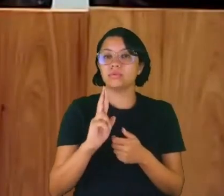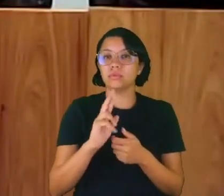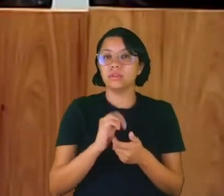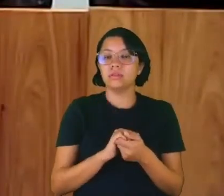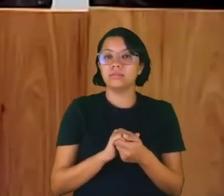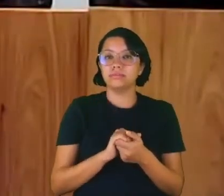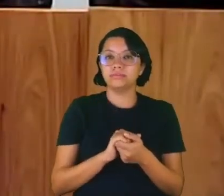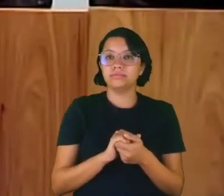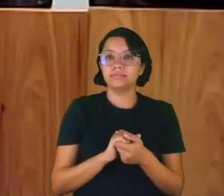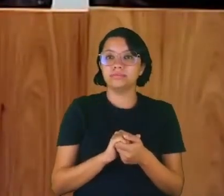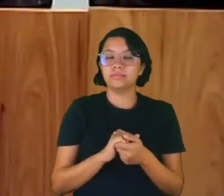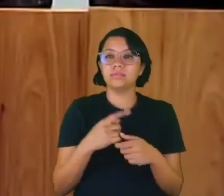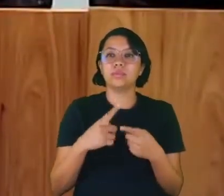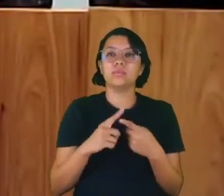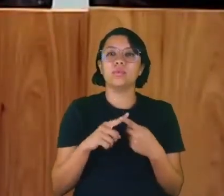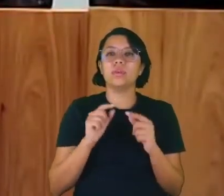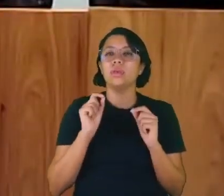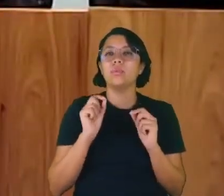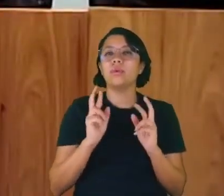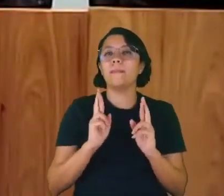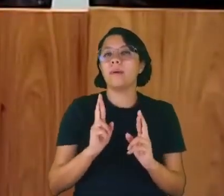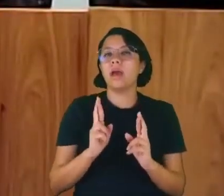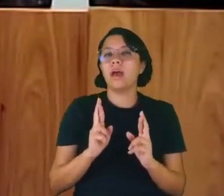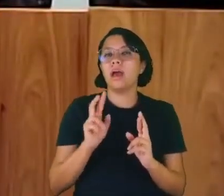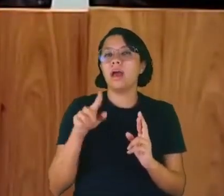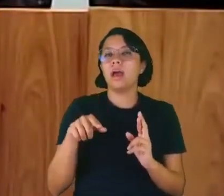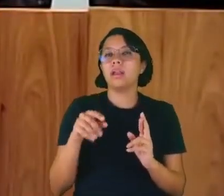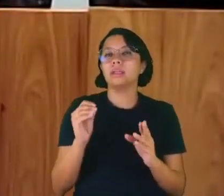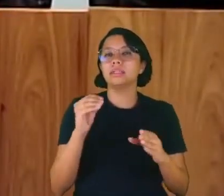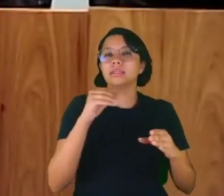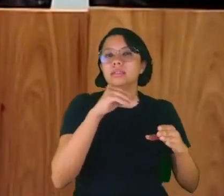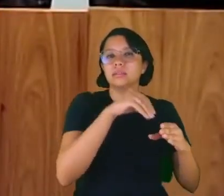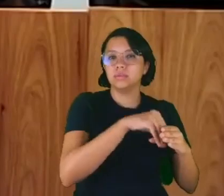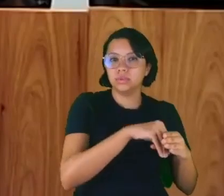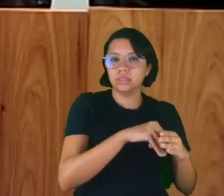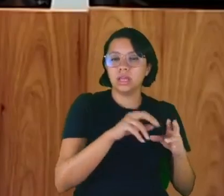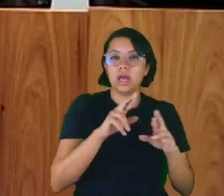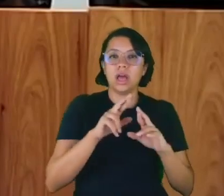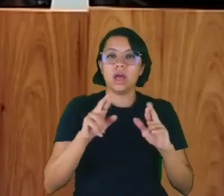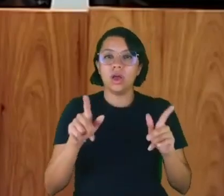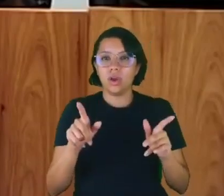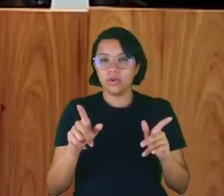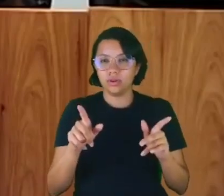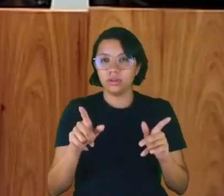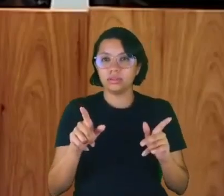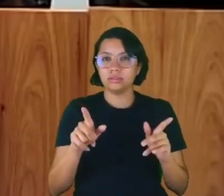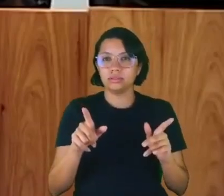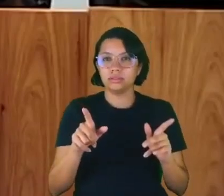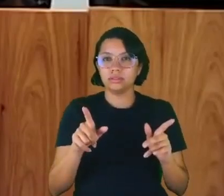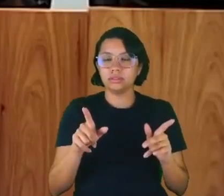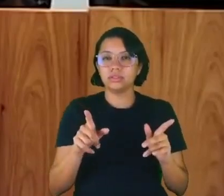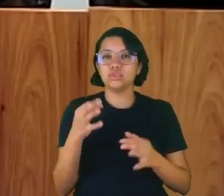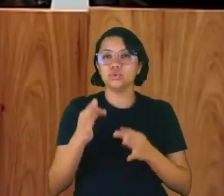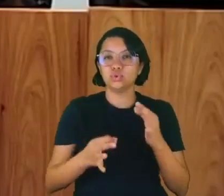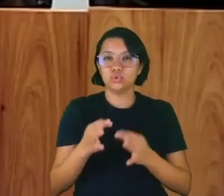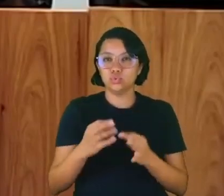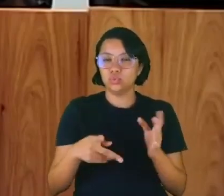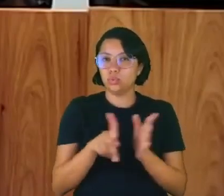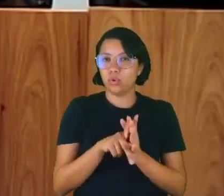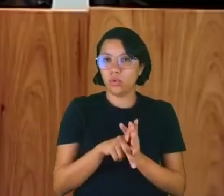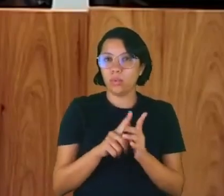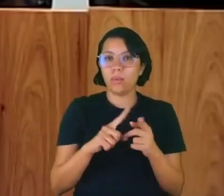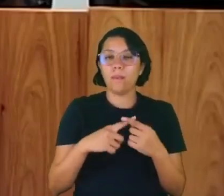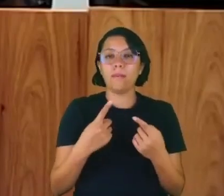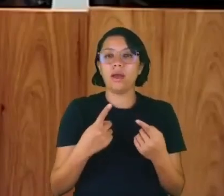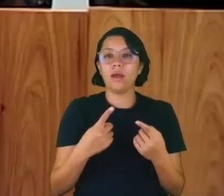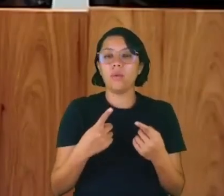resultado, porque o que se pretendia era que se depositasse a diferença em juízo, mas quando